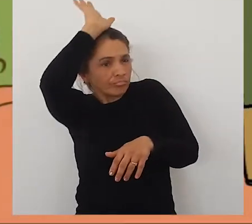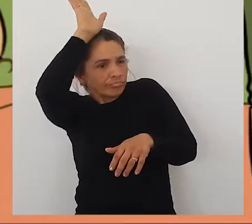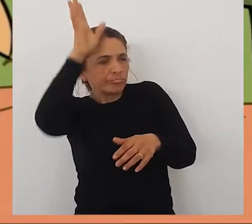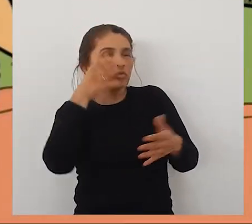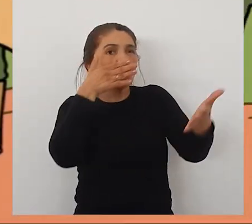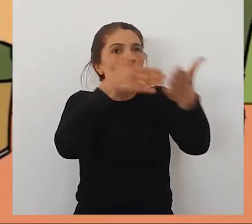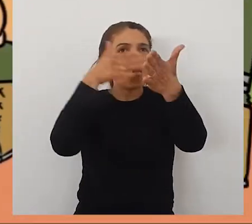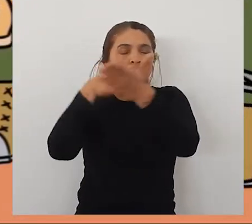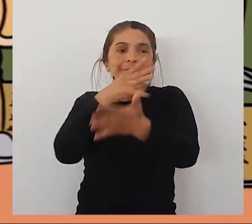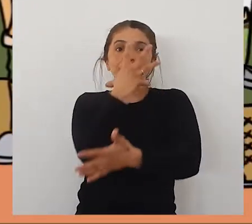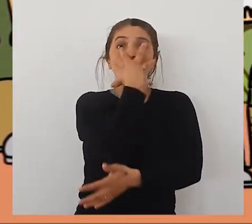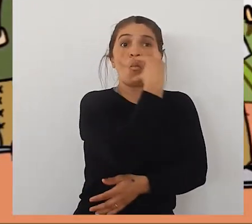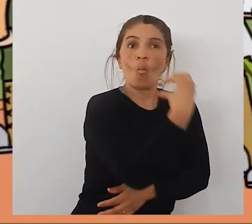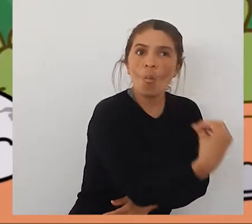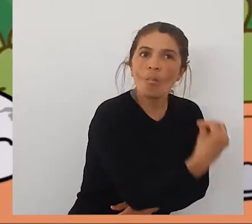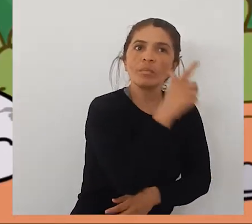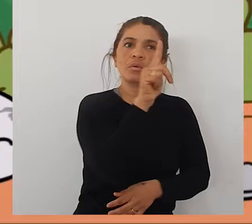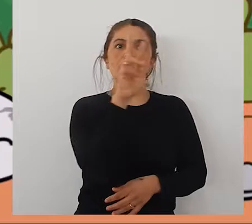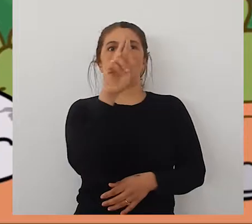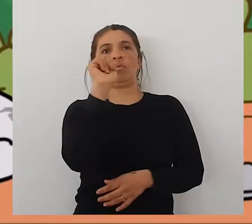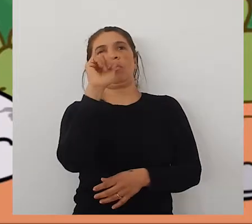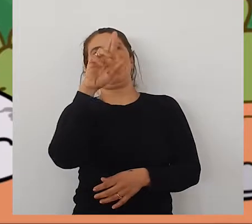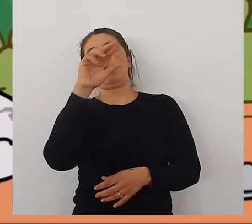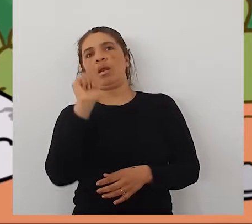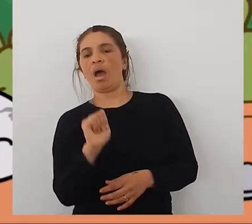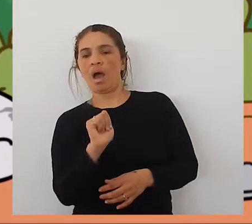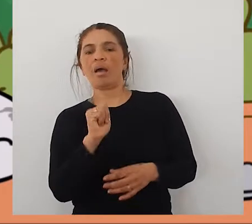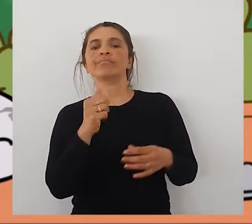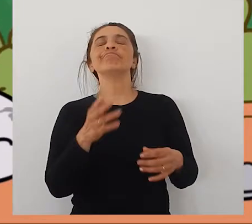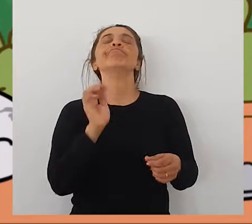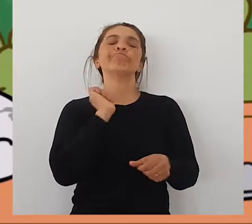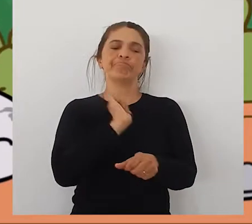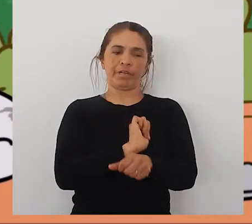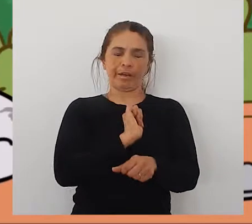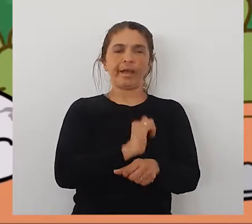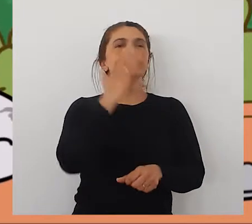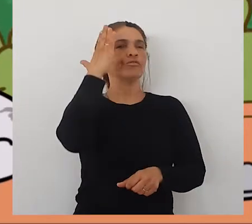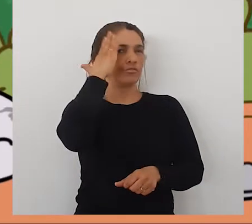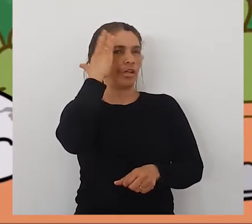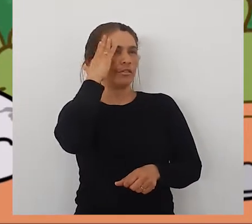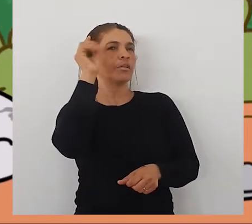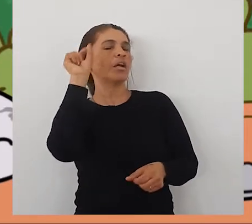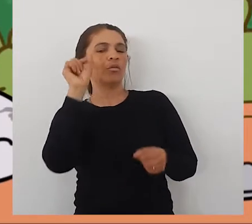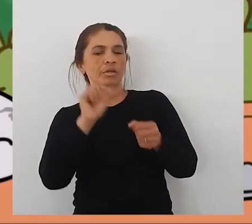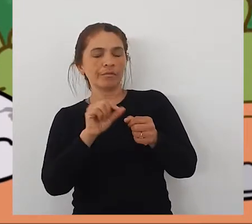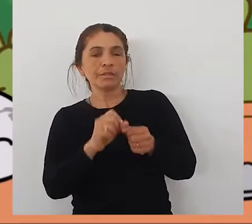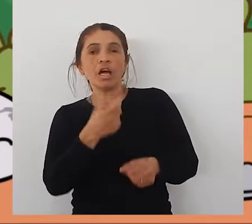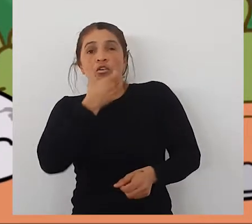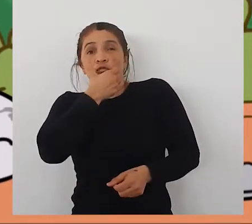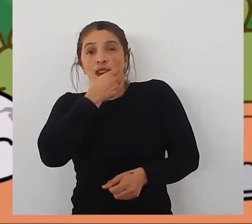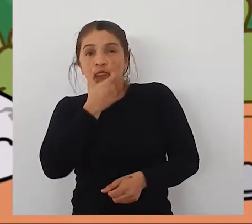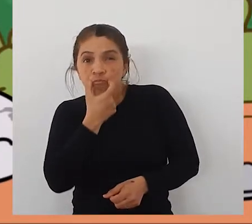ataques de lobos-guarás. Mas eu tenho aqui também? Pera aí.